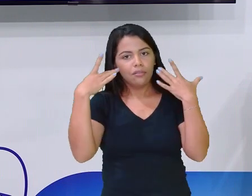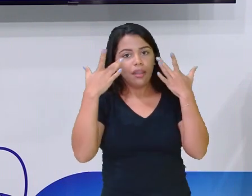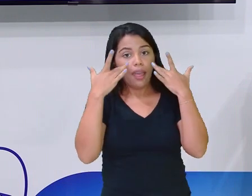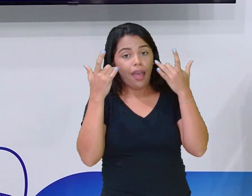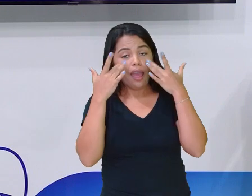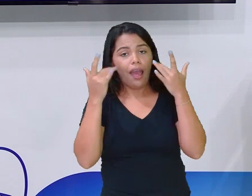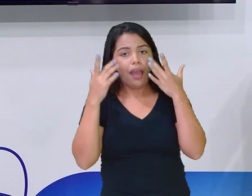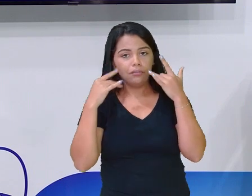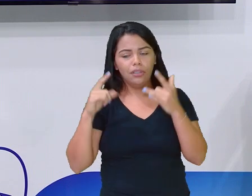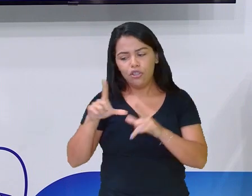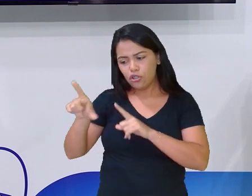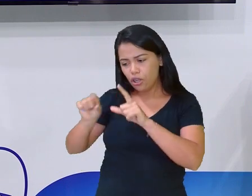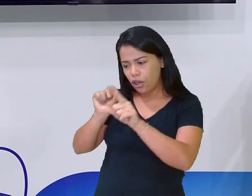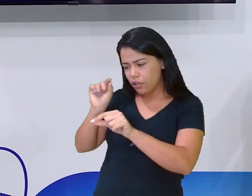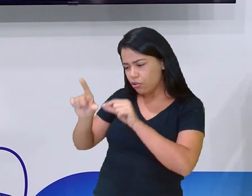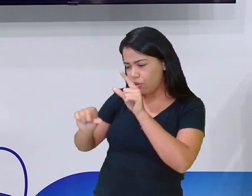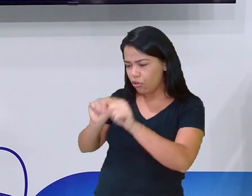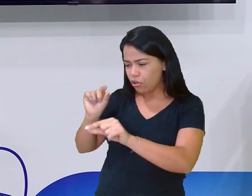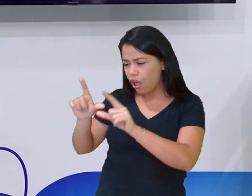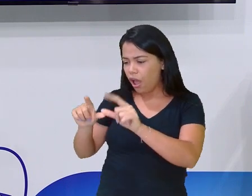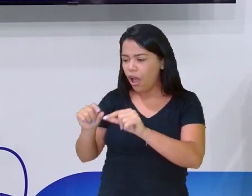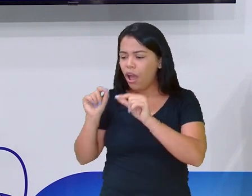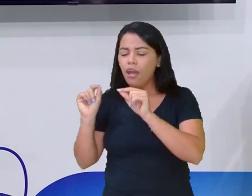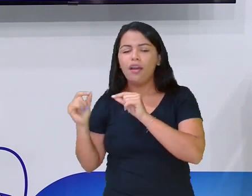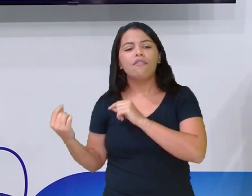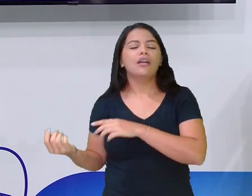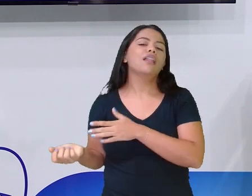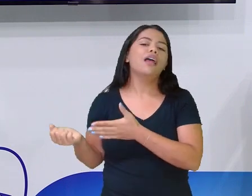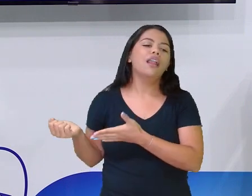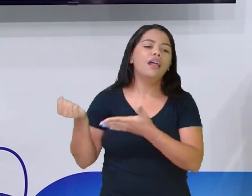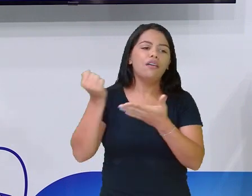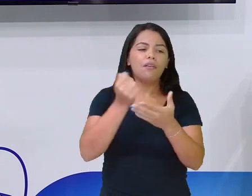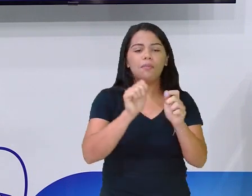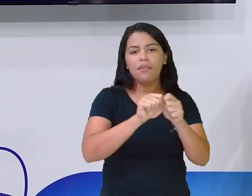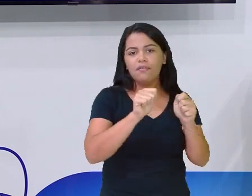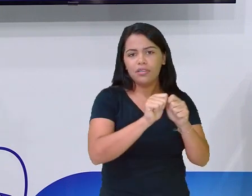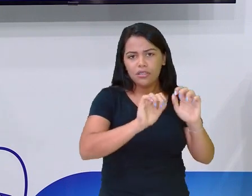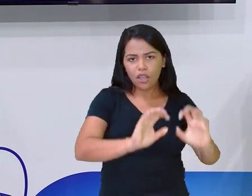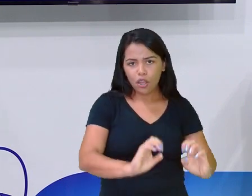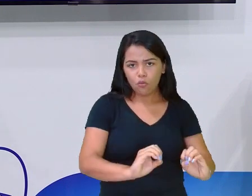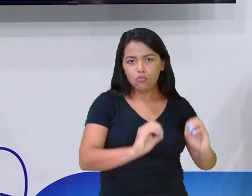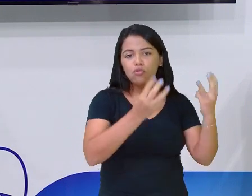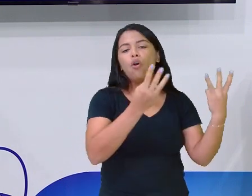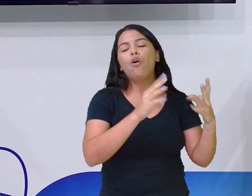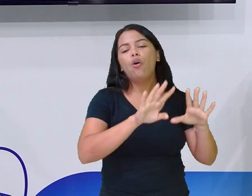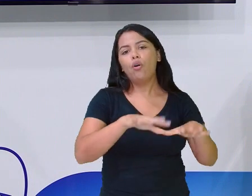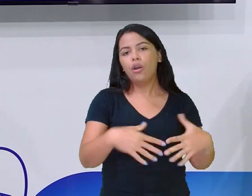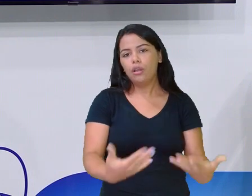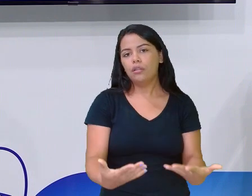selecionadas e levados e desenvolviam todo um espetáculo e era para